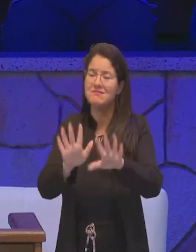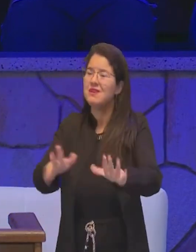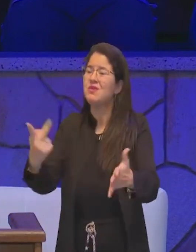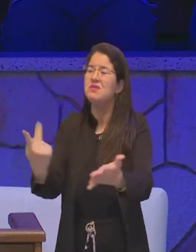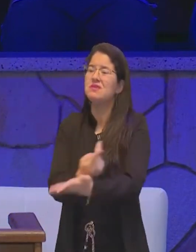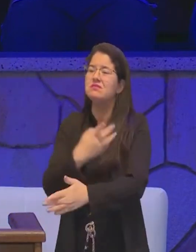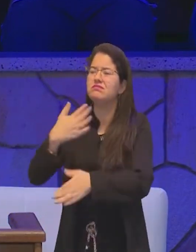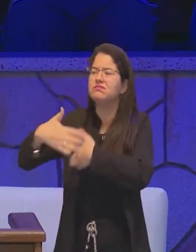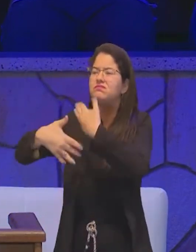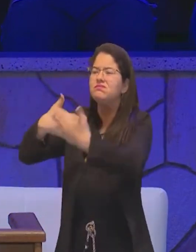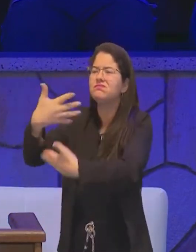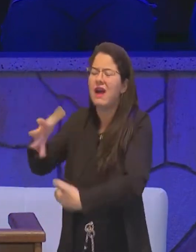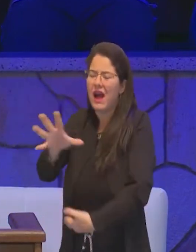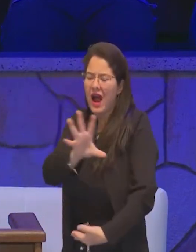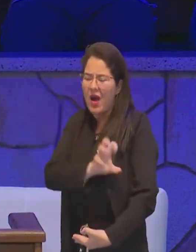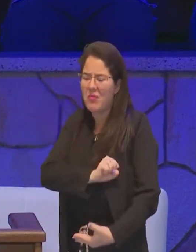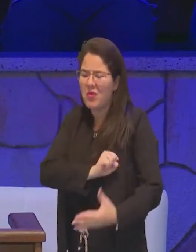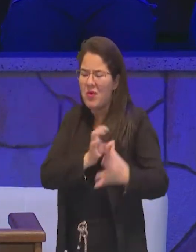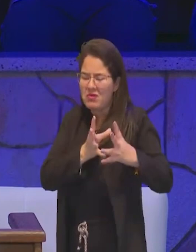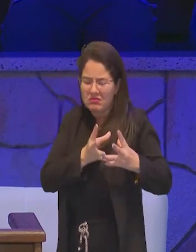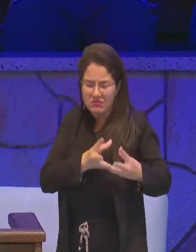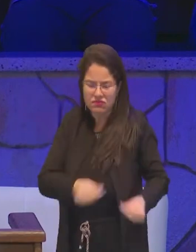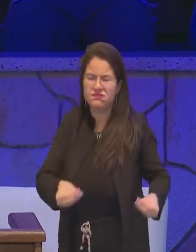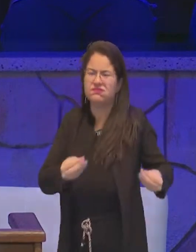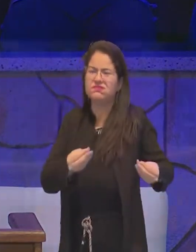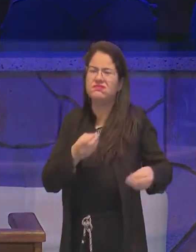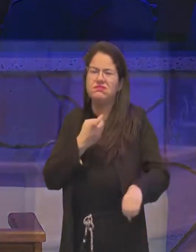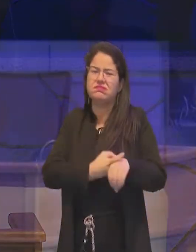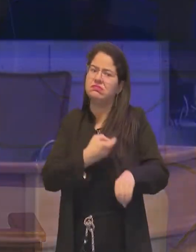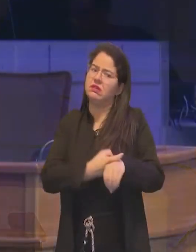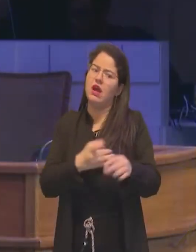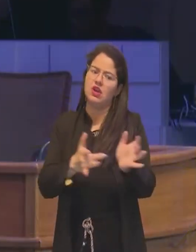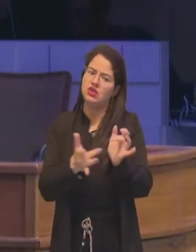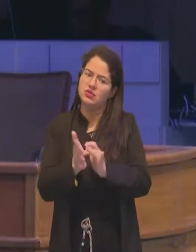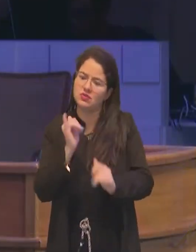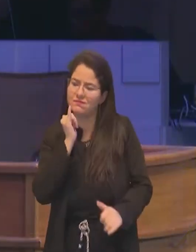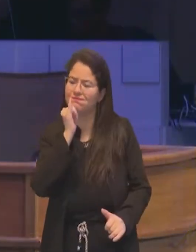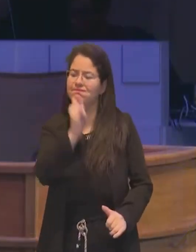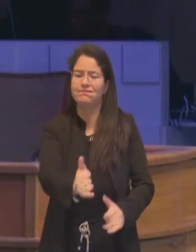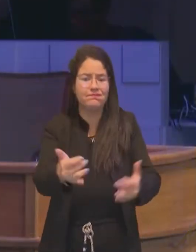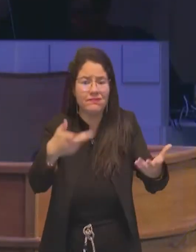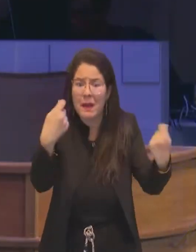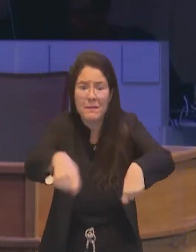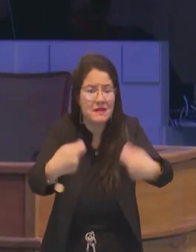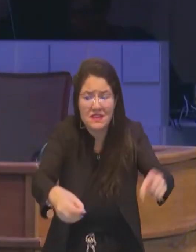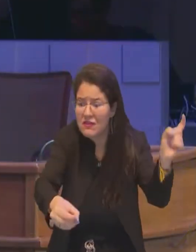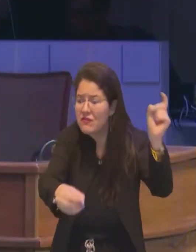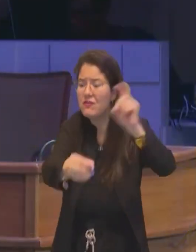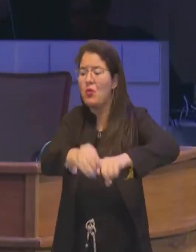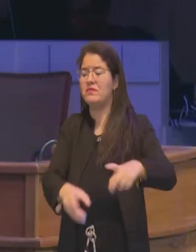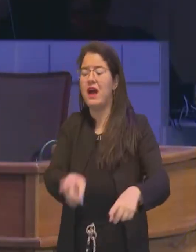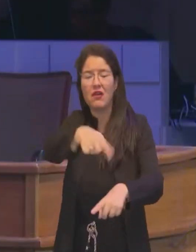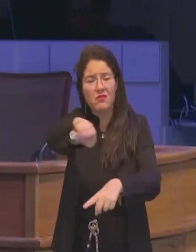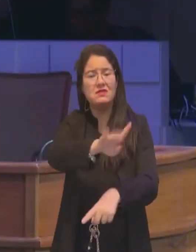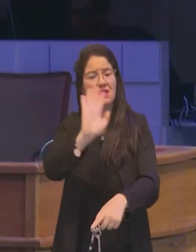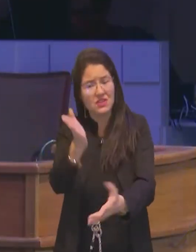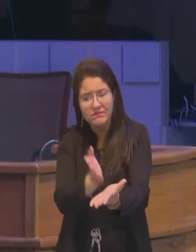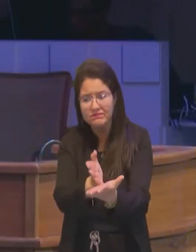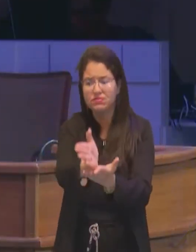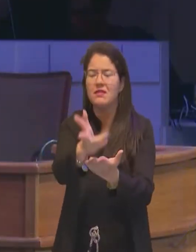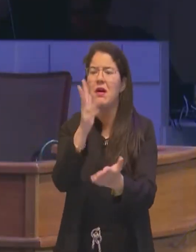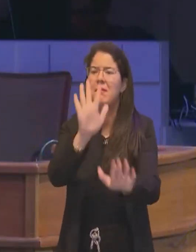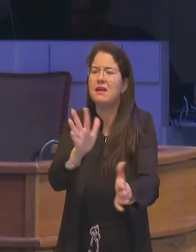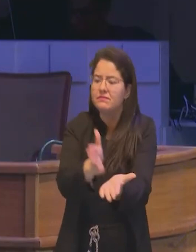esfriou. E Jesus repreendendo essa igreja para que voltasse ao primeiro amor.